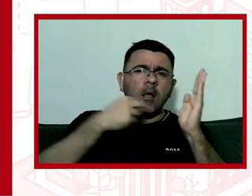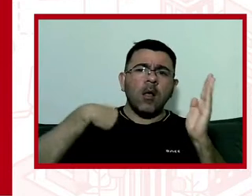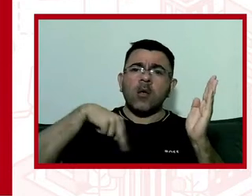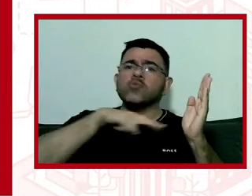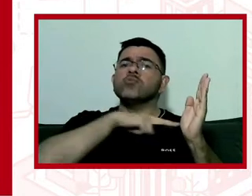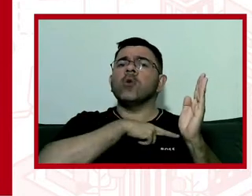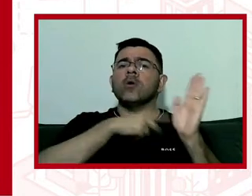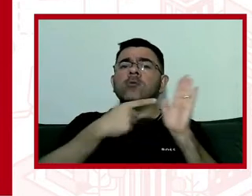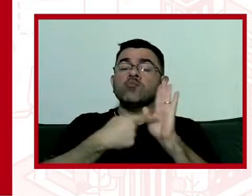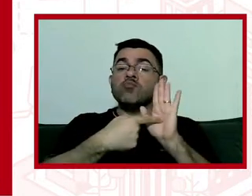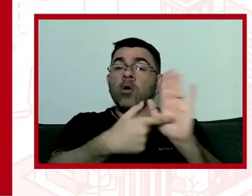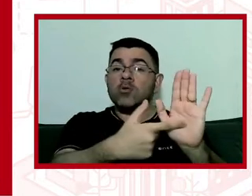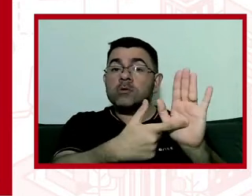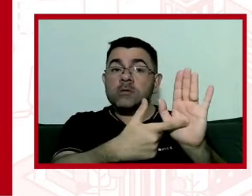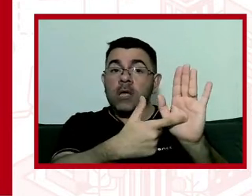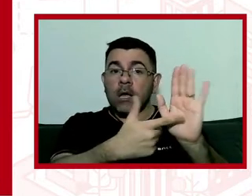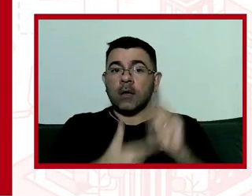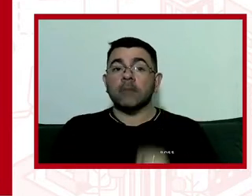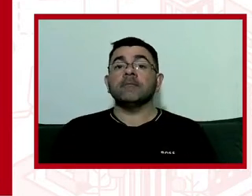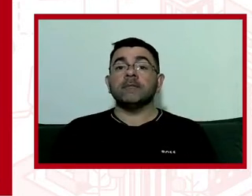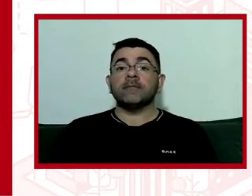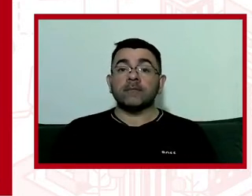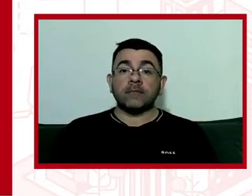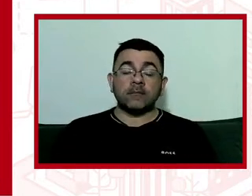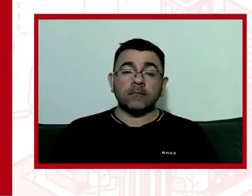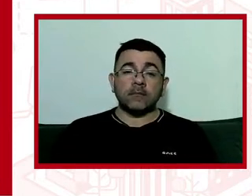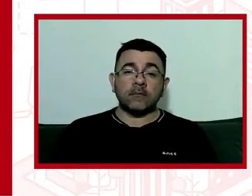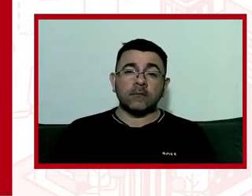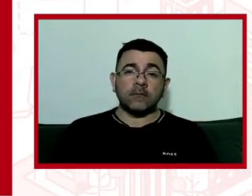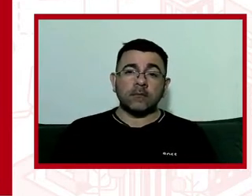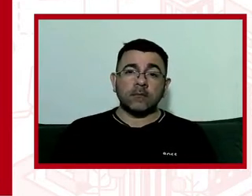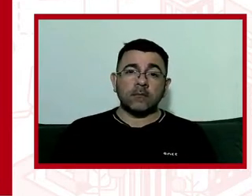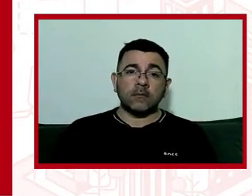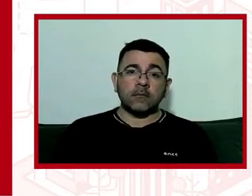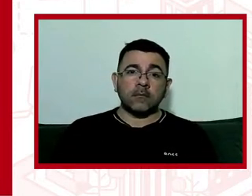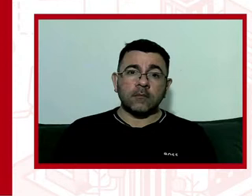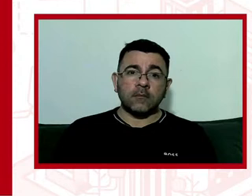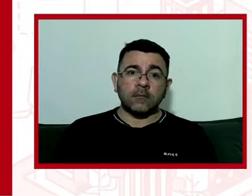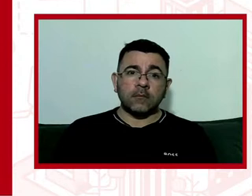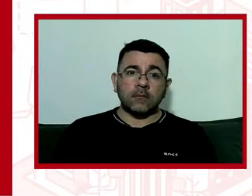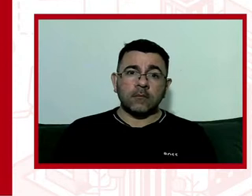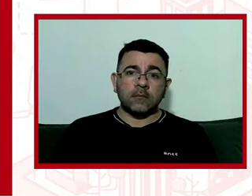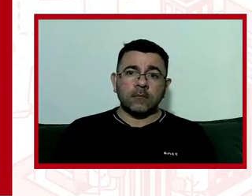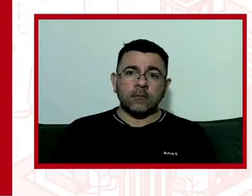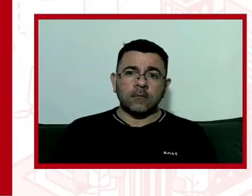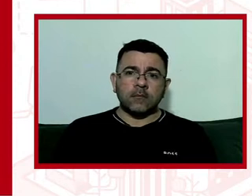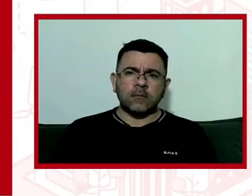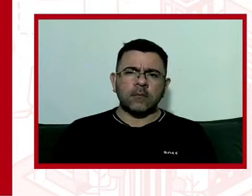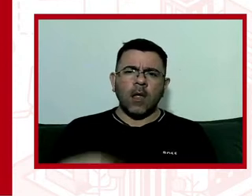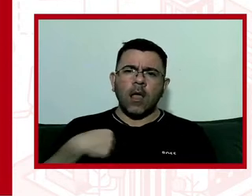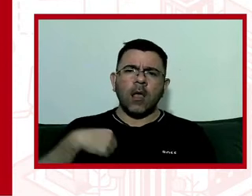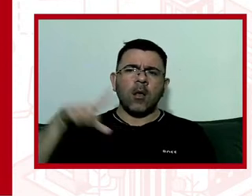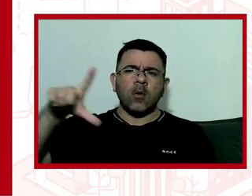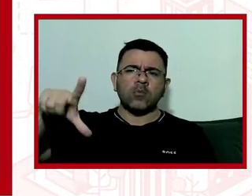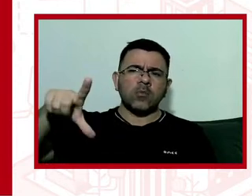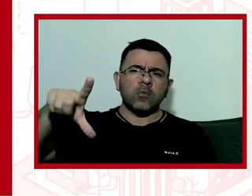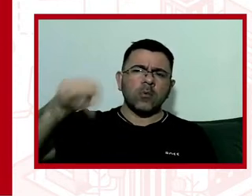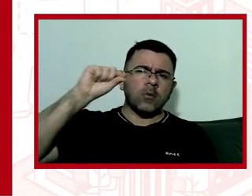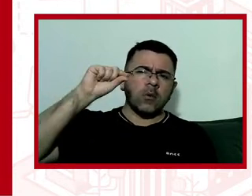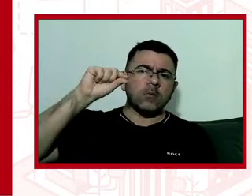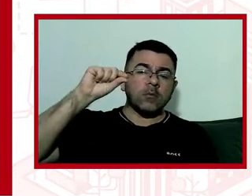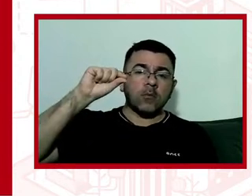um eh e aí um pouco com a cab engenheiro que sou eu tomei também a decisão Logo no início do